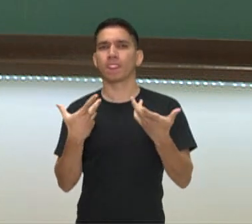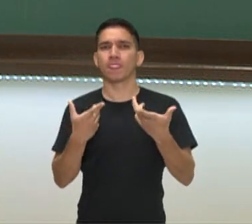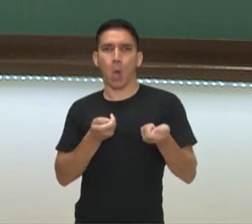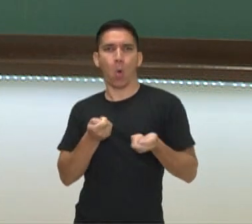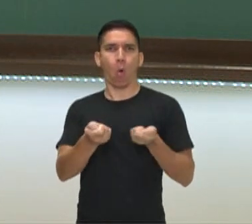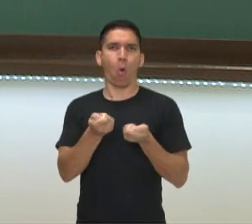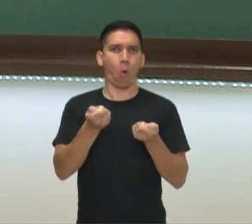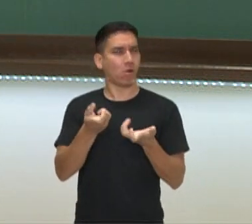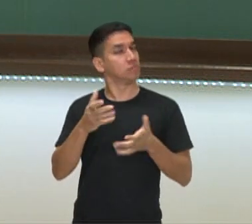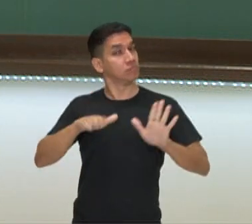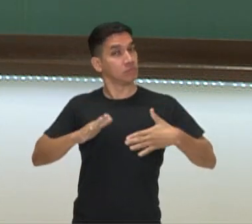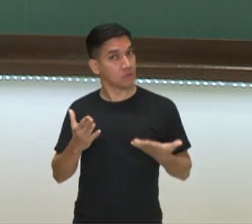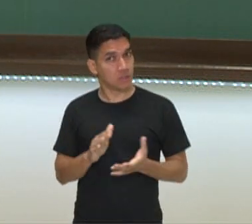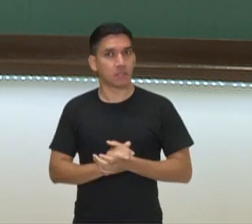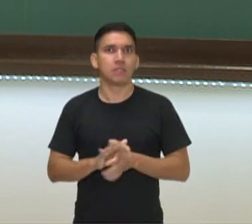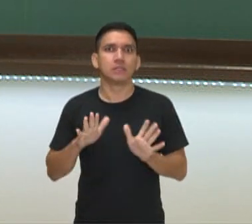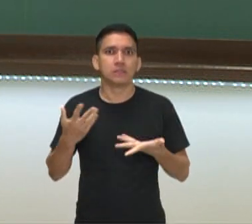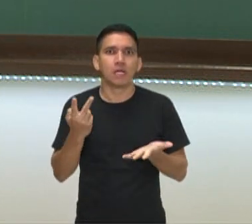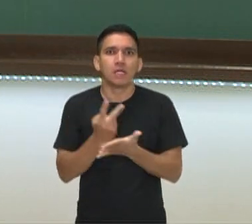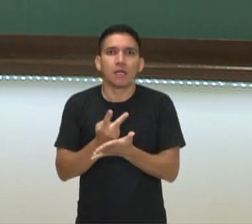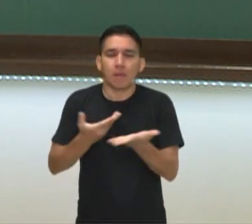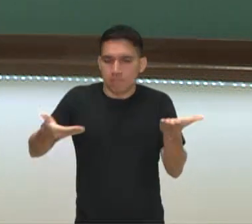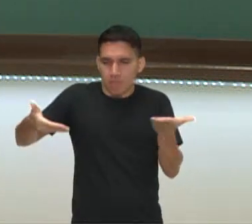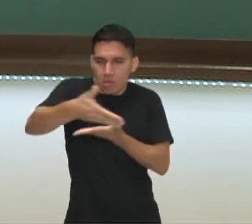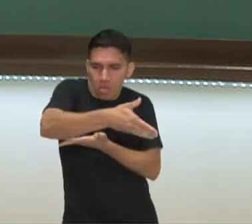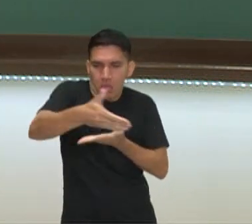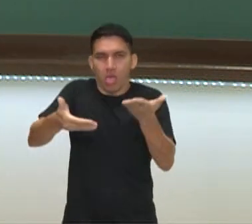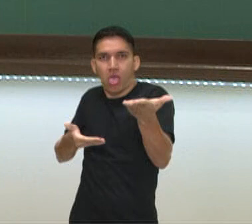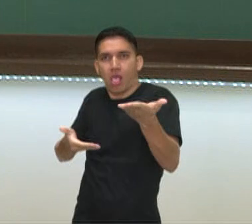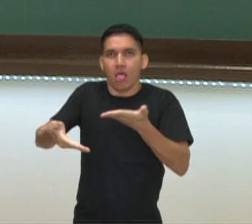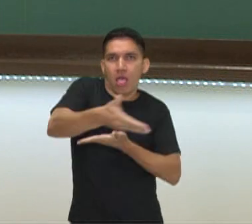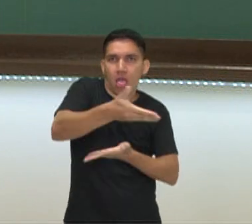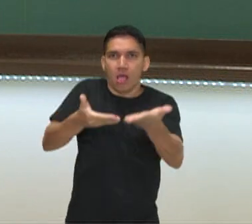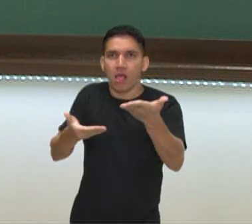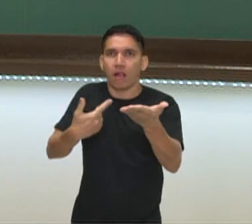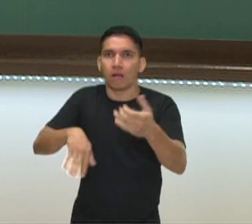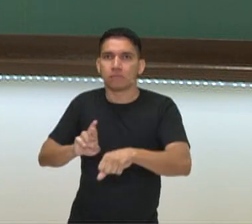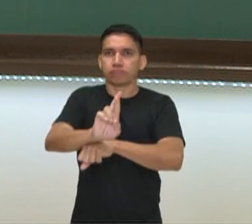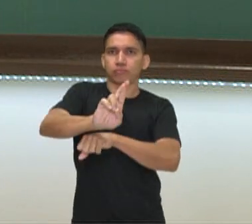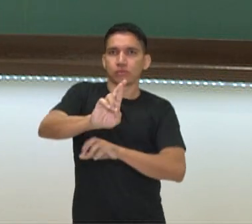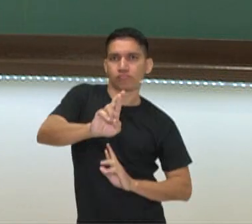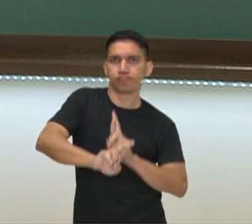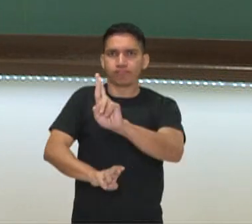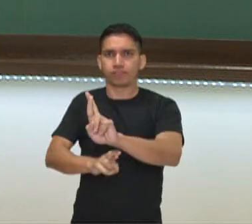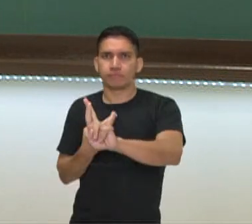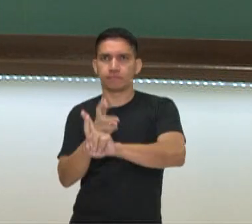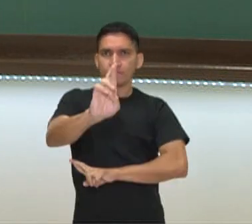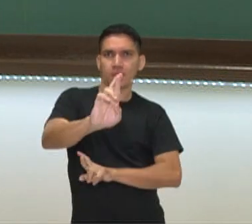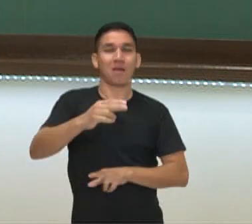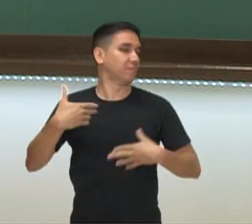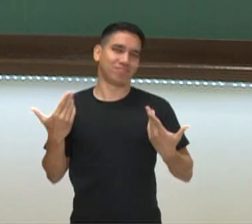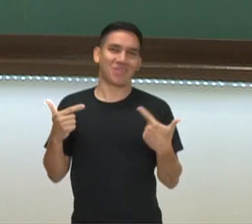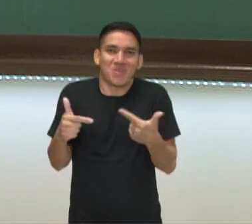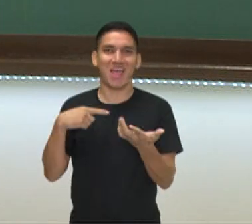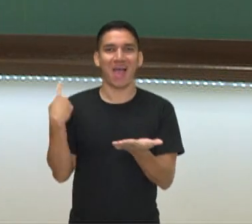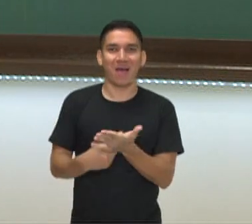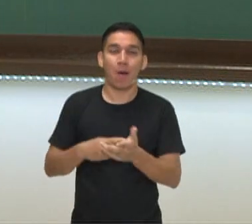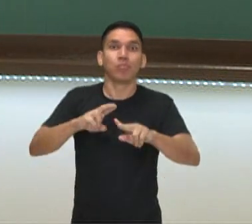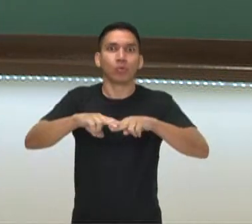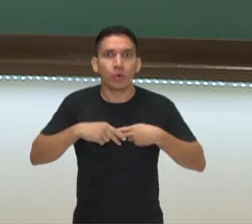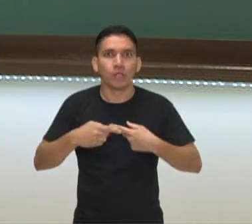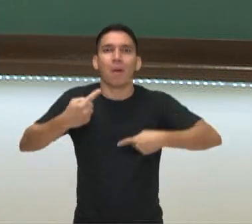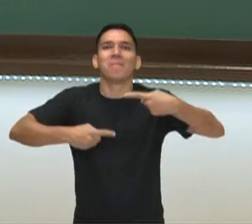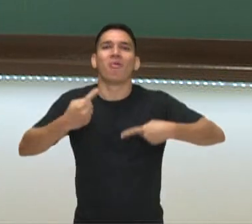consensual, né? As trocas eram muito frequentes de poderes, né? Então havia acordos ali, né? Por isso a política de café com leite, né? E outros